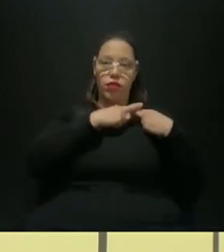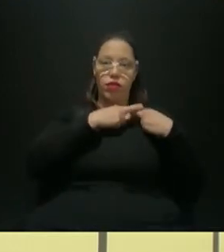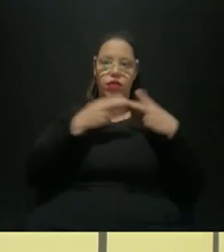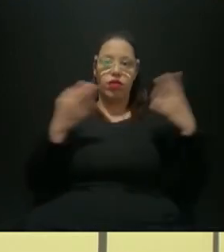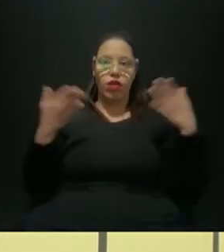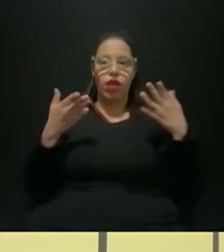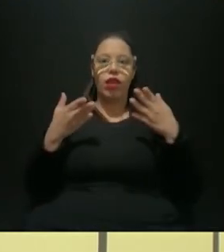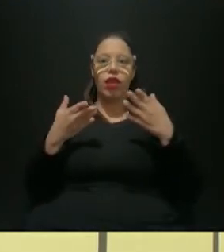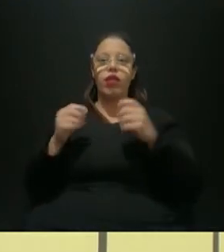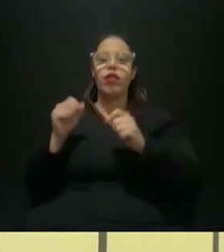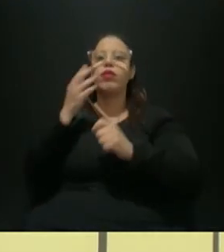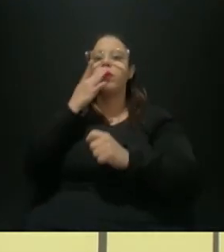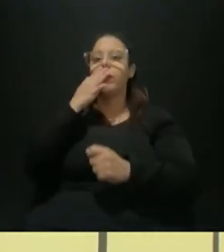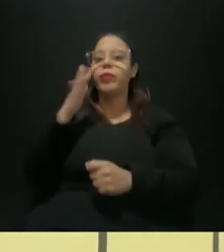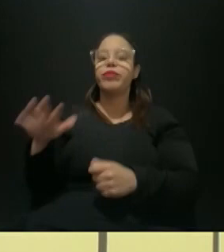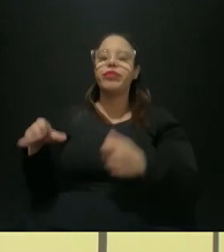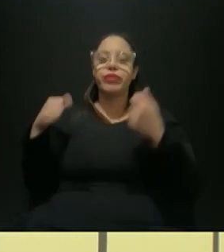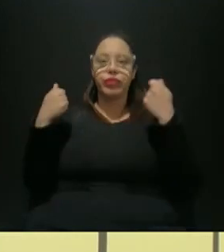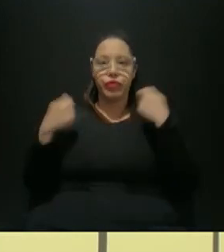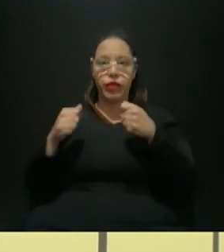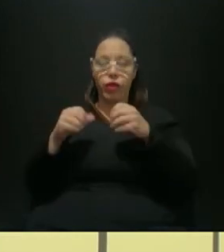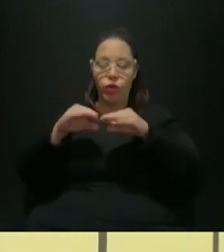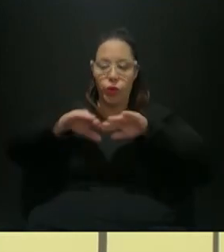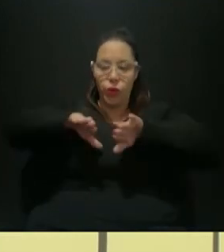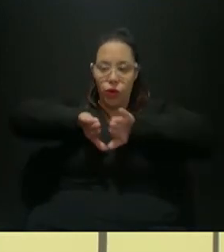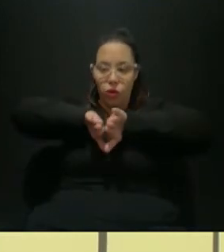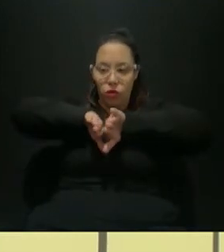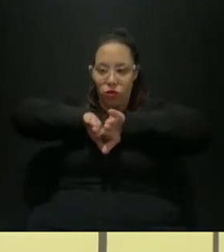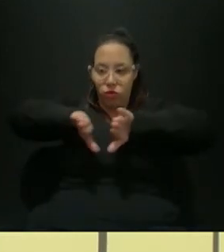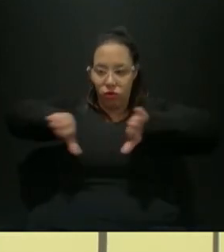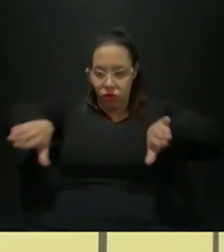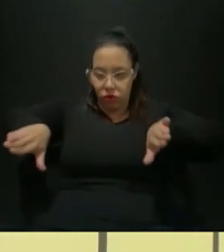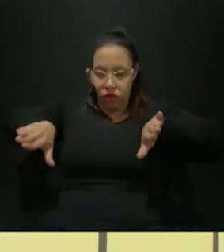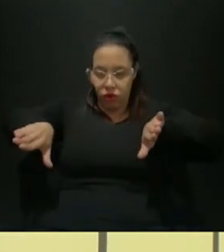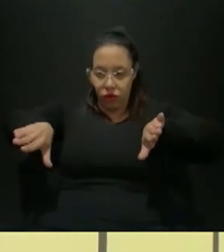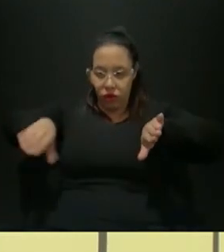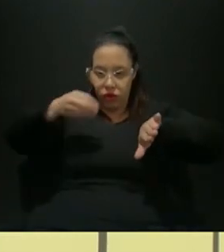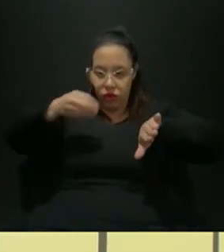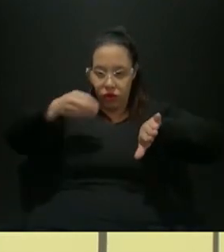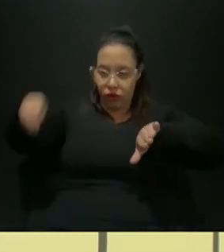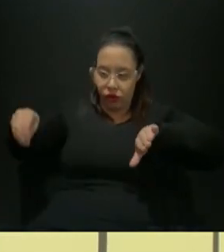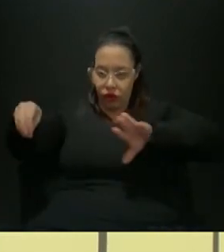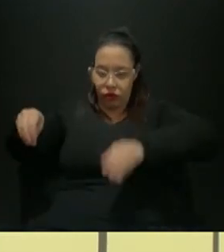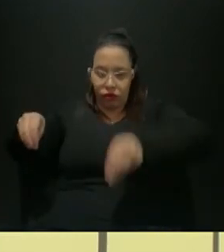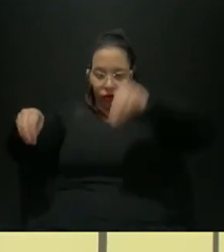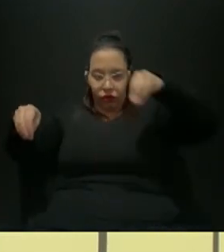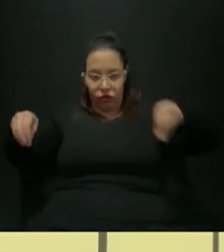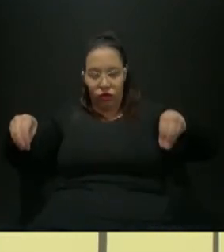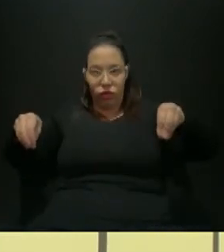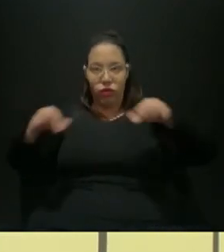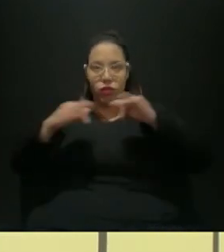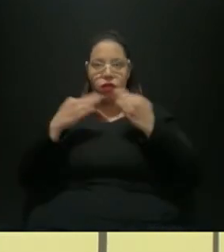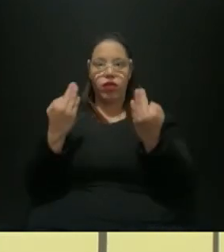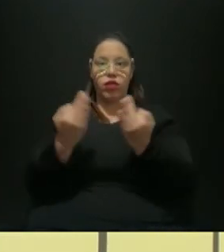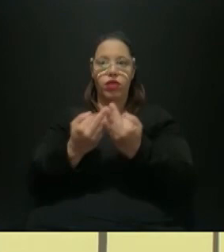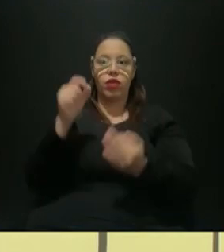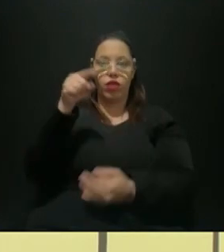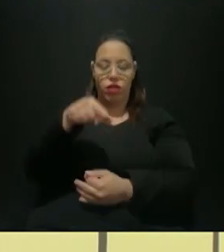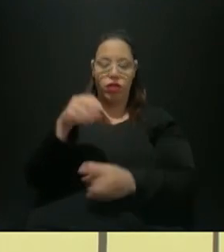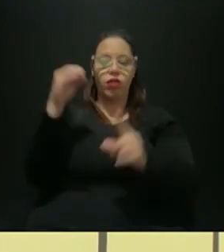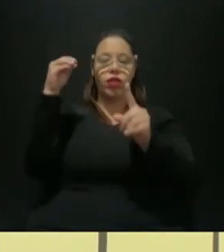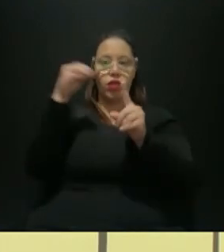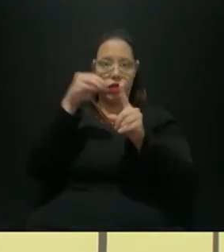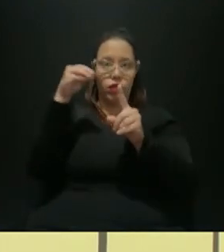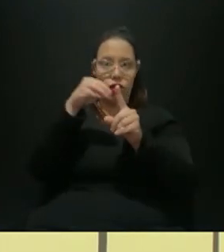criança ela precisa ser afastada da família dela, é quando a família dessa criança está numa situação de vulnerabilidade e risco social